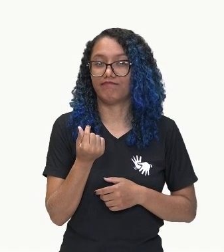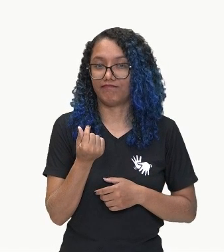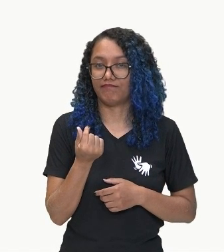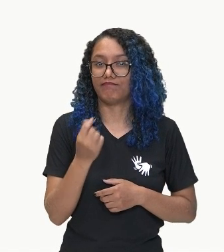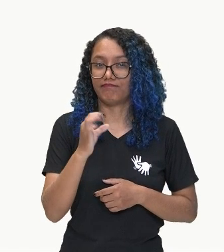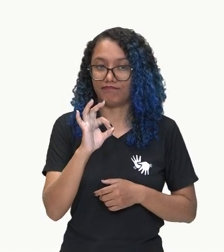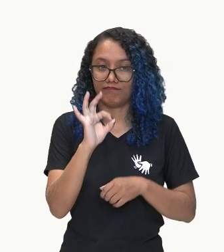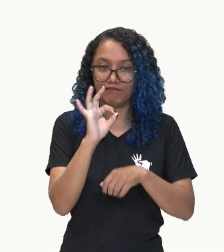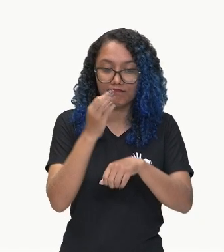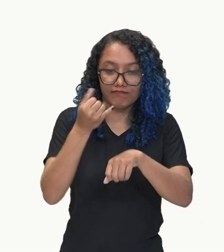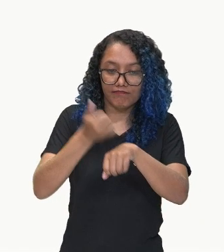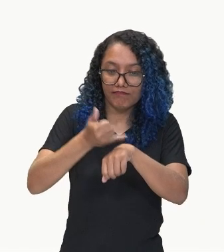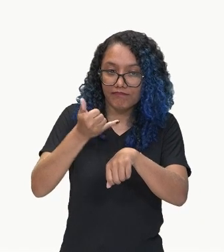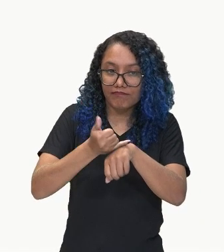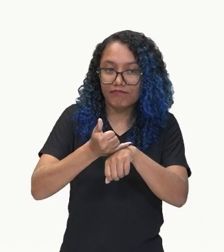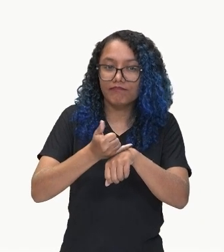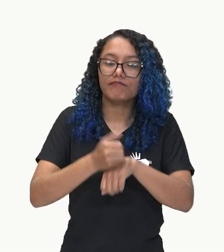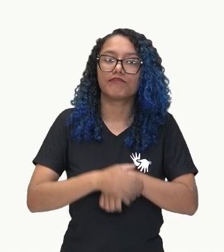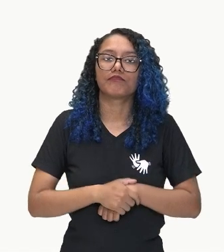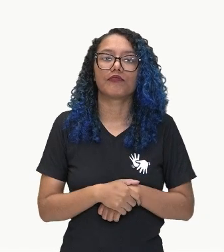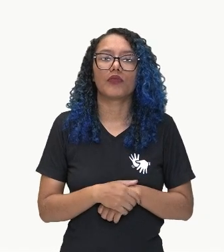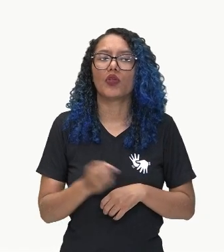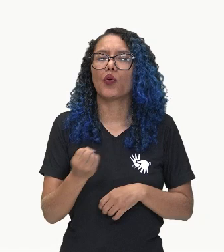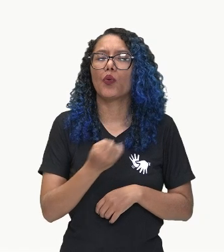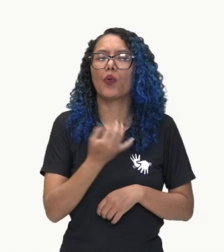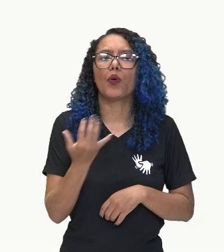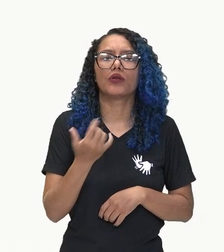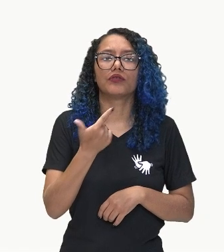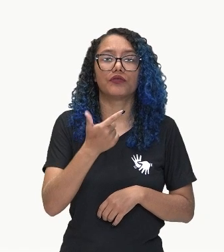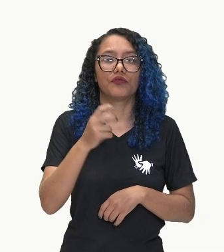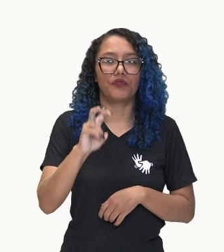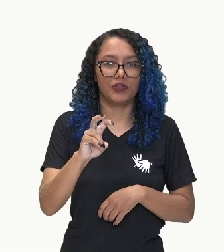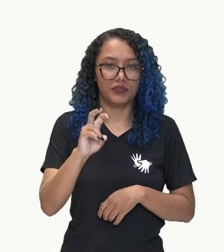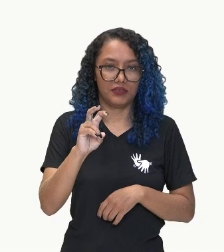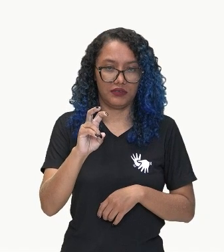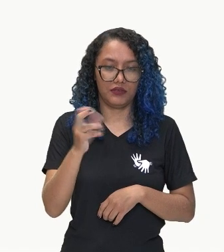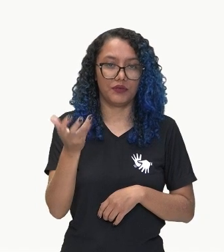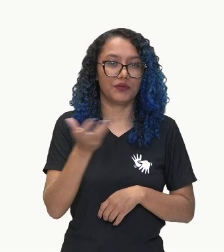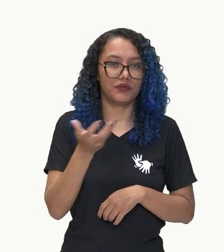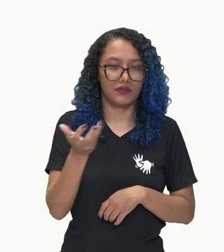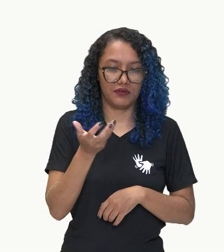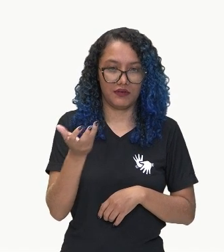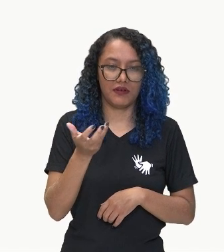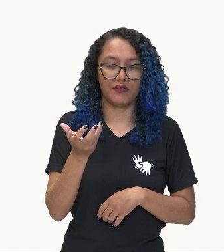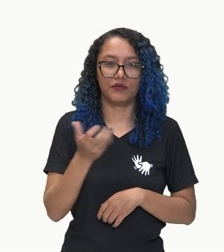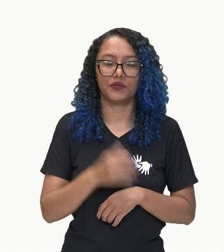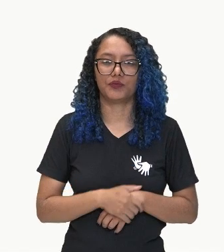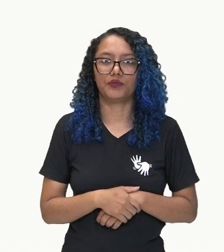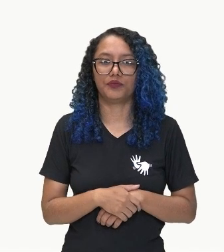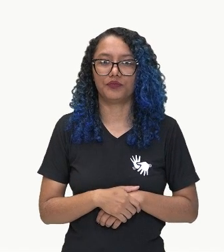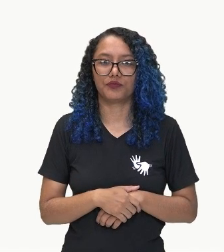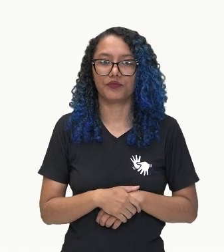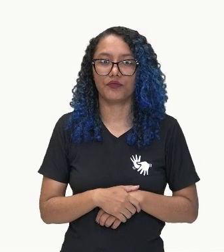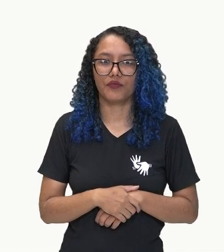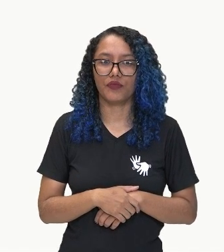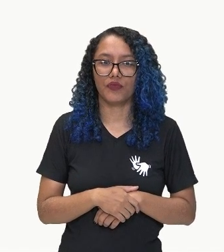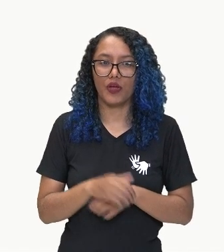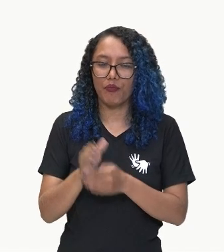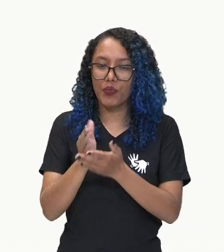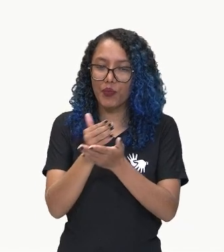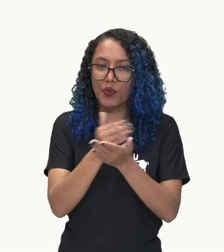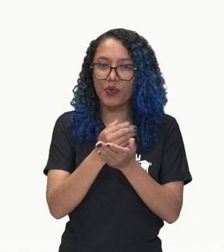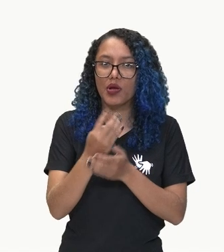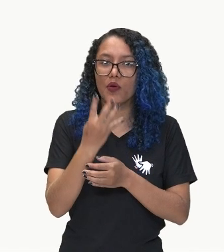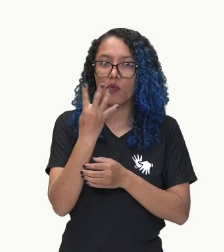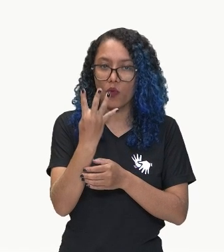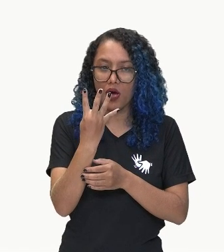todo aqui 25 centavos, ok? 25 centavos que nós reunimos aí 4 moedas